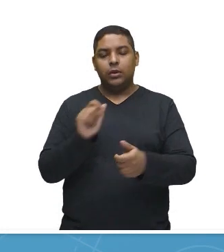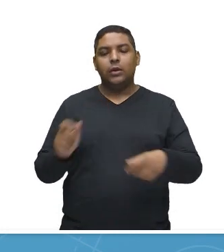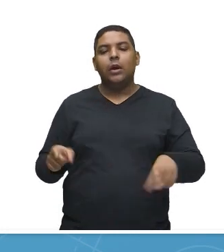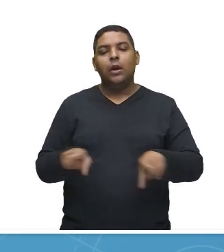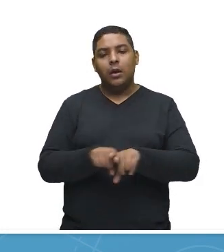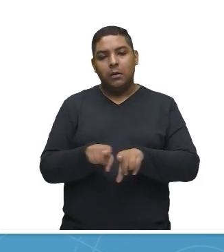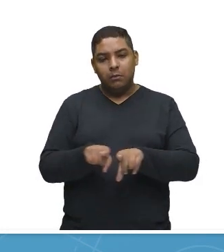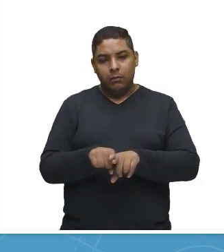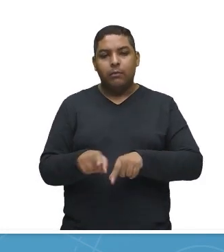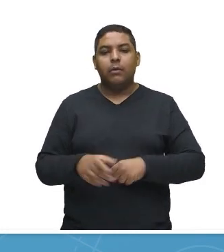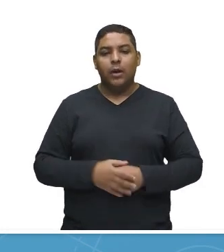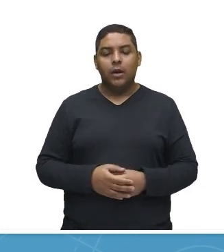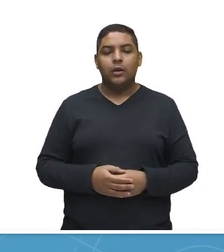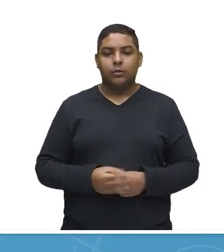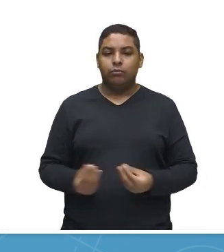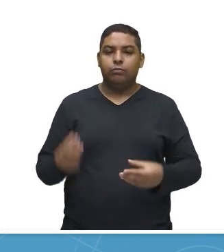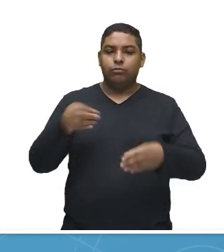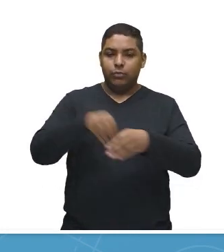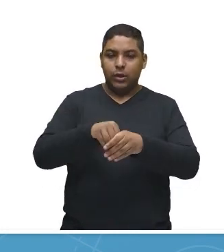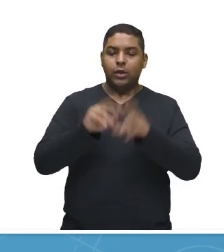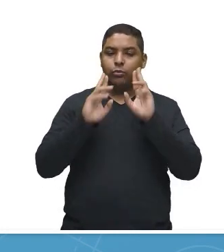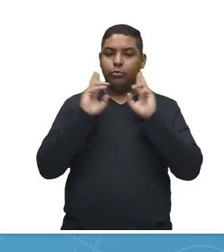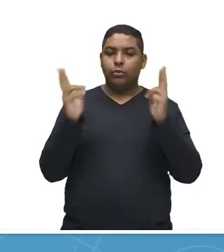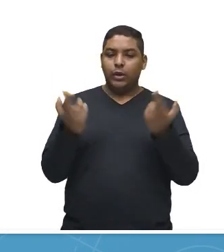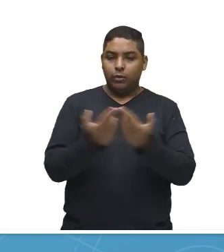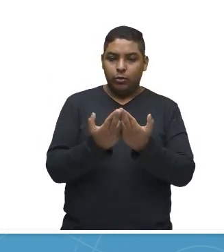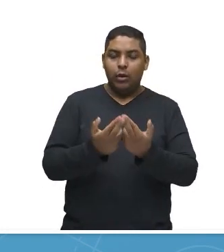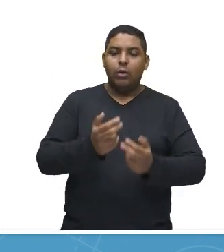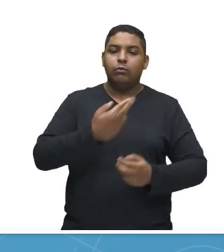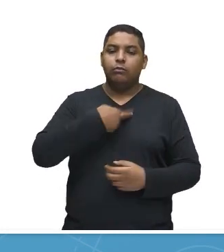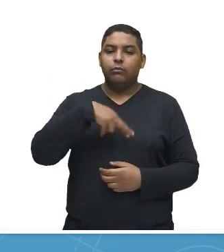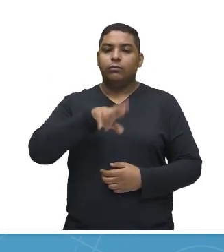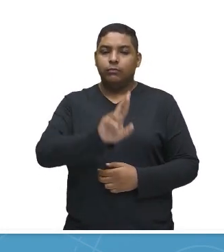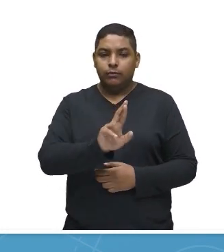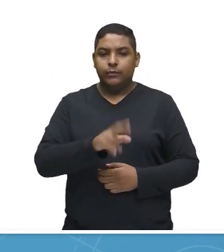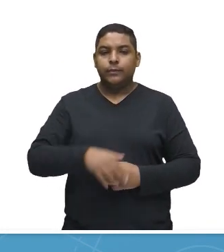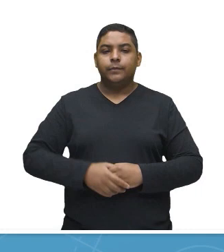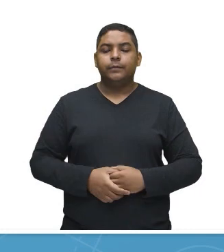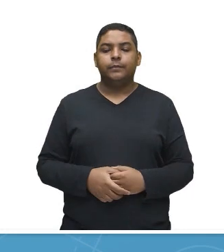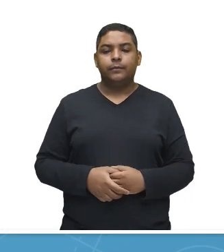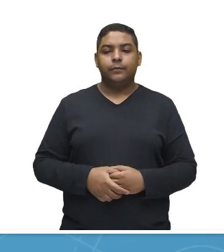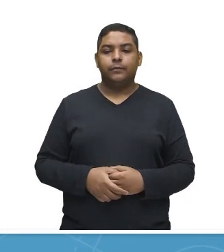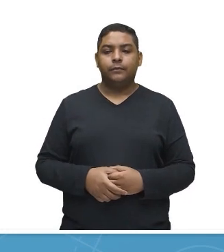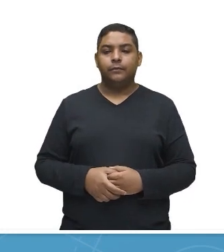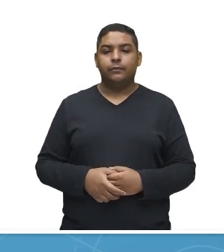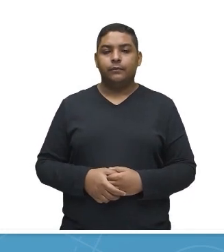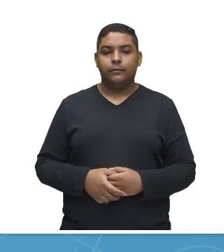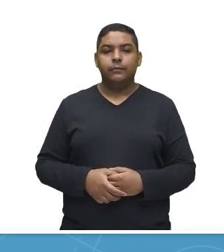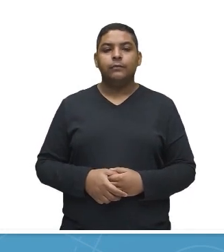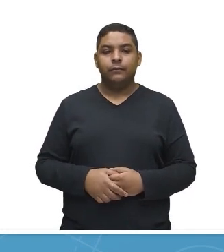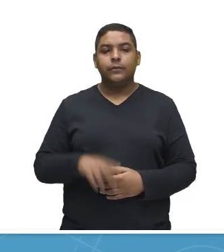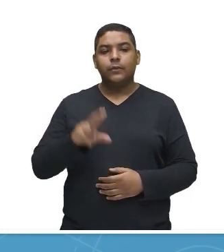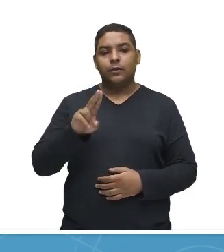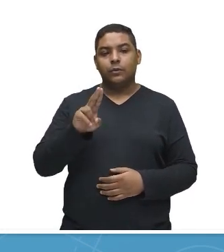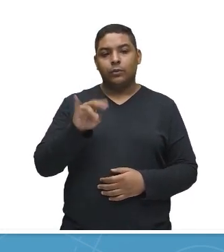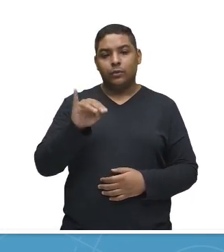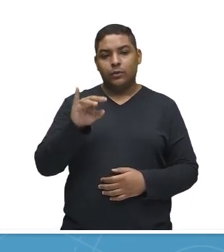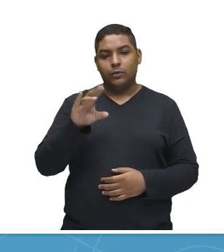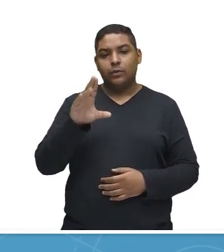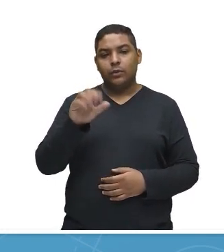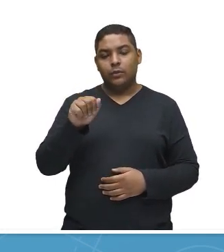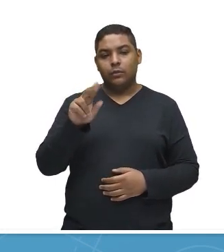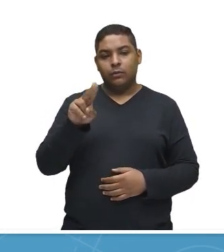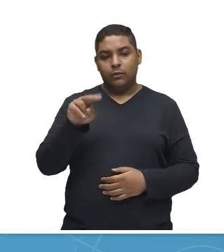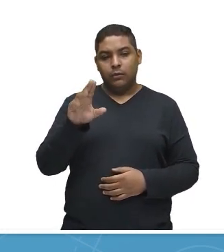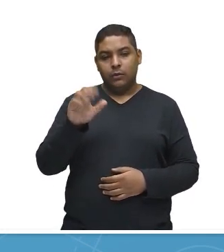dessa comemoração, como parte do ritual, que no caso vocês vão ver lá no Uca-Uca, é uma das que tem